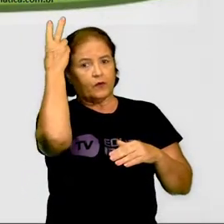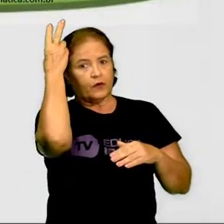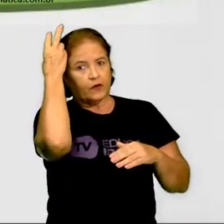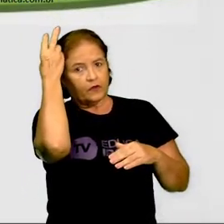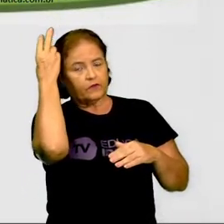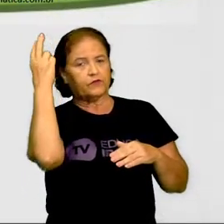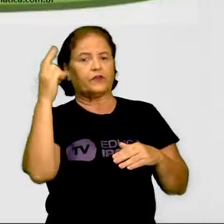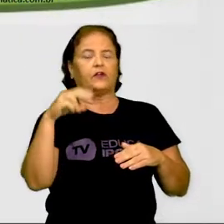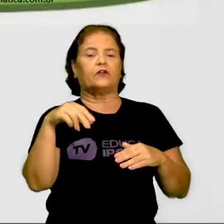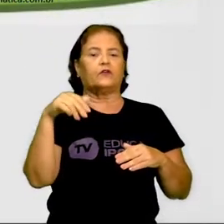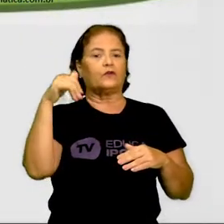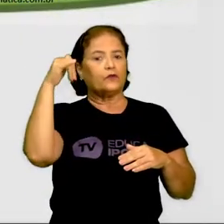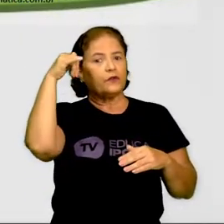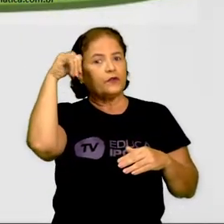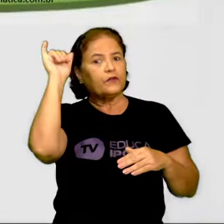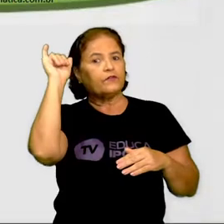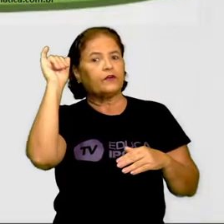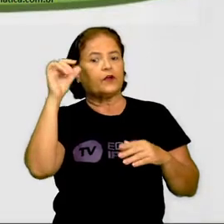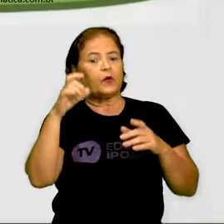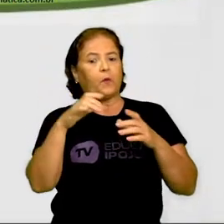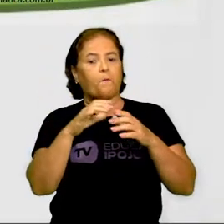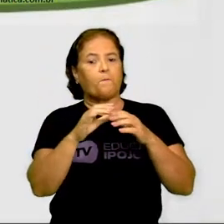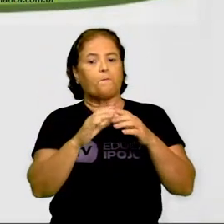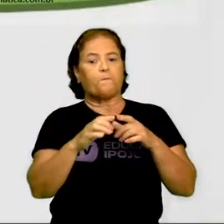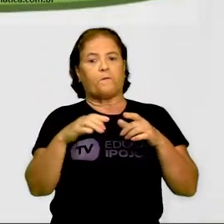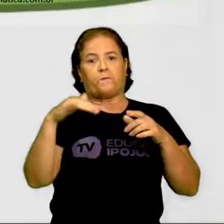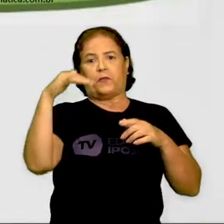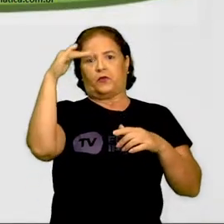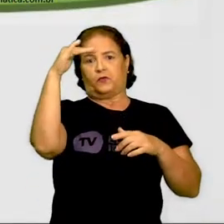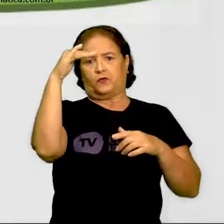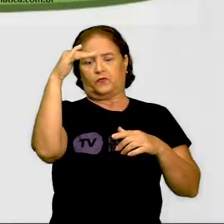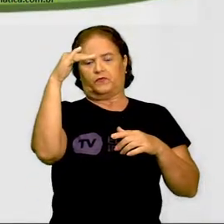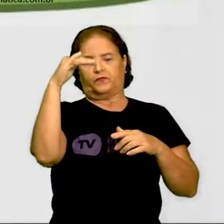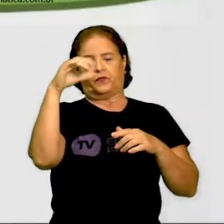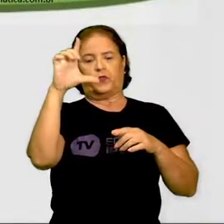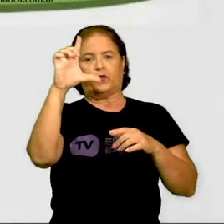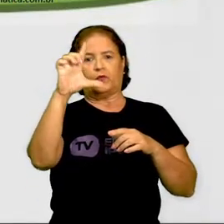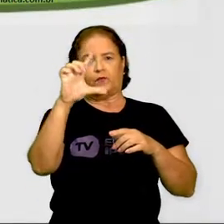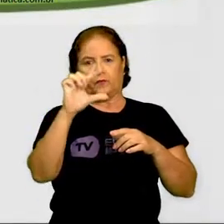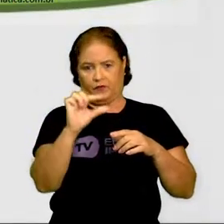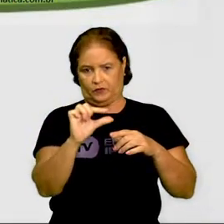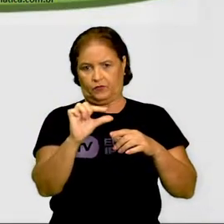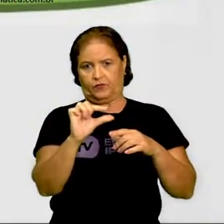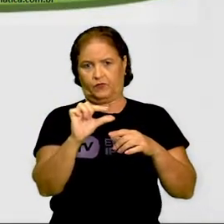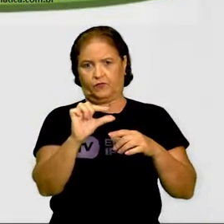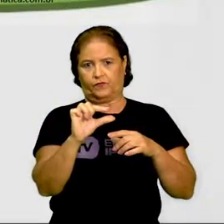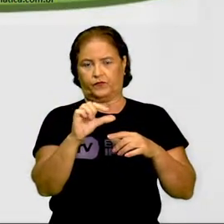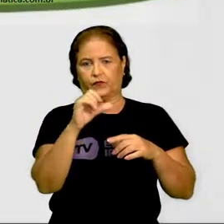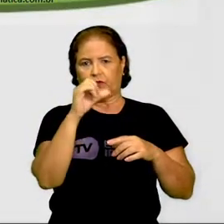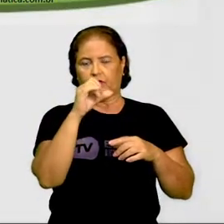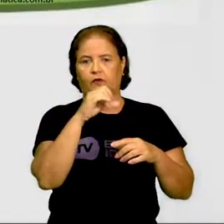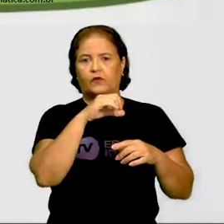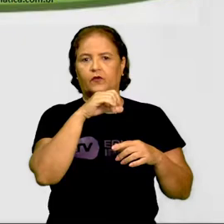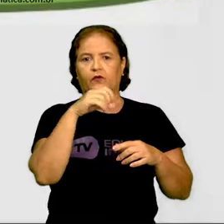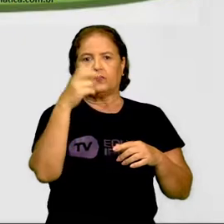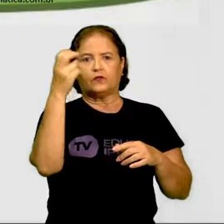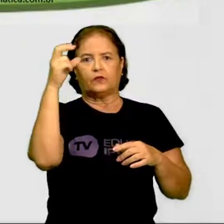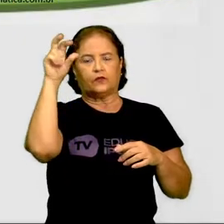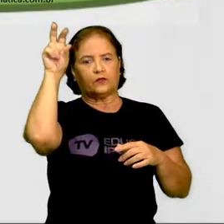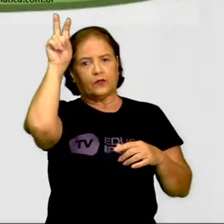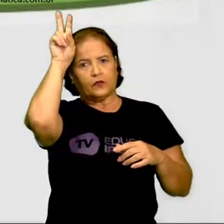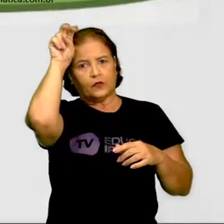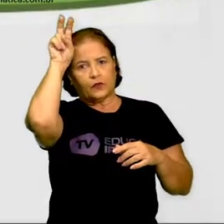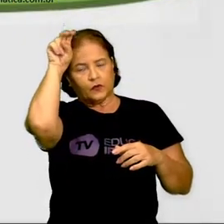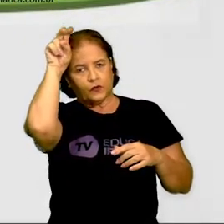vaca. E quais os animais menor? Nós temos aqui, né, o coelho e o